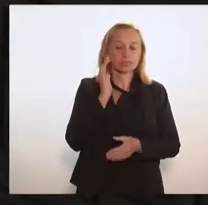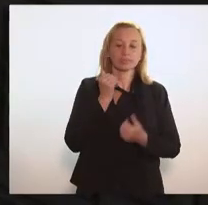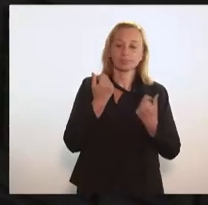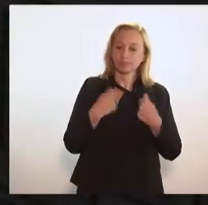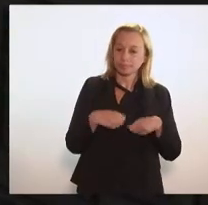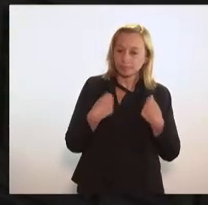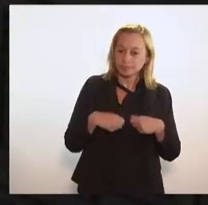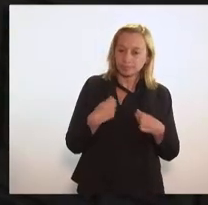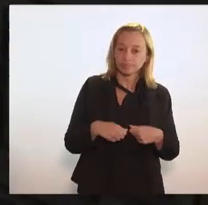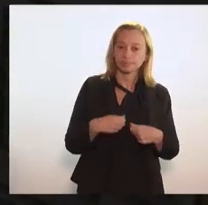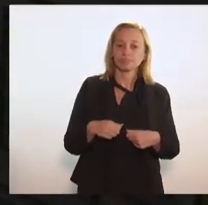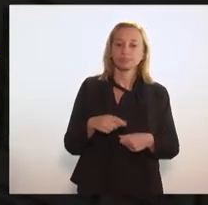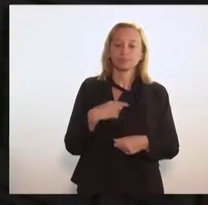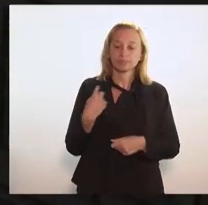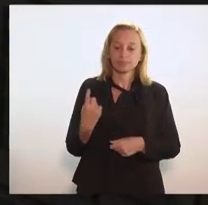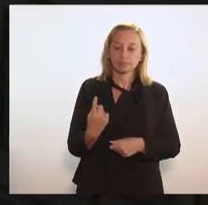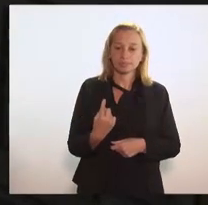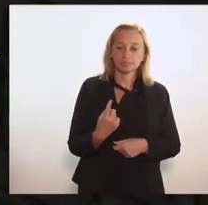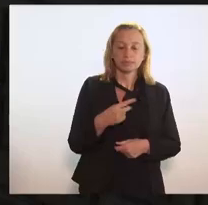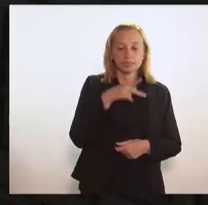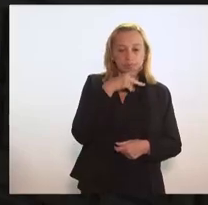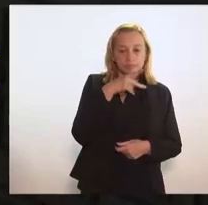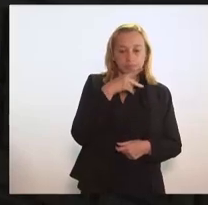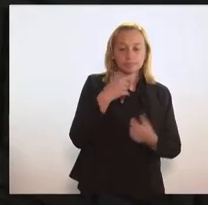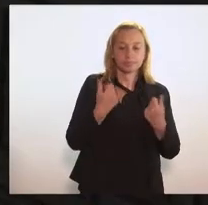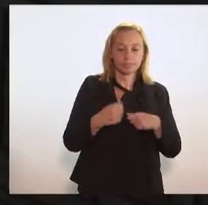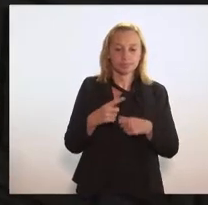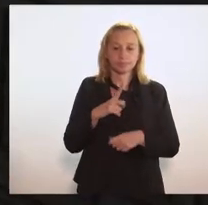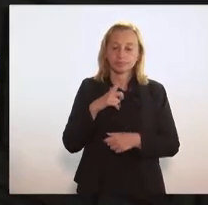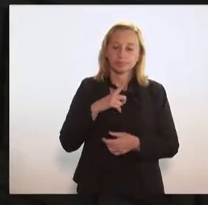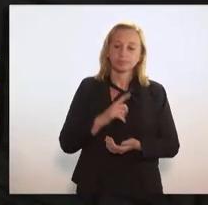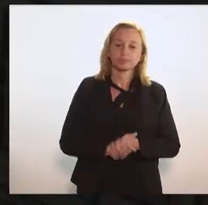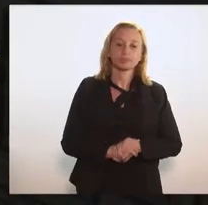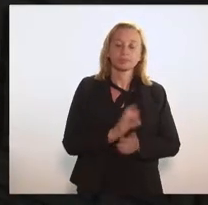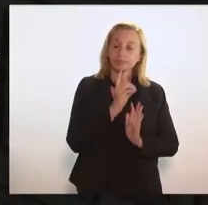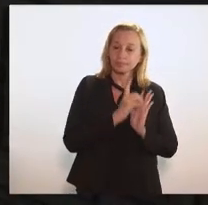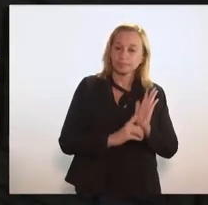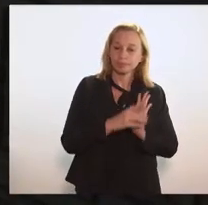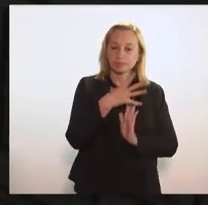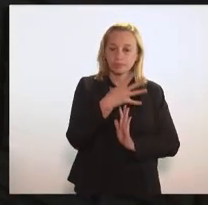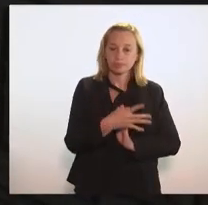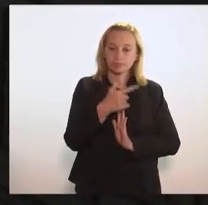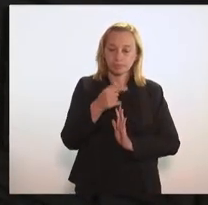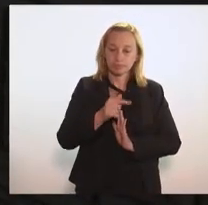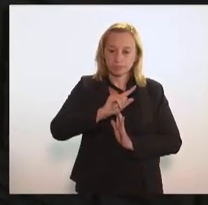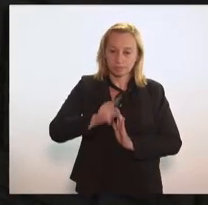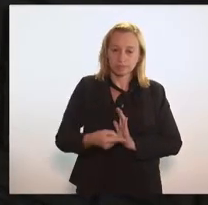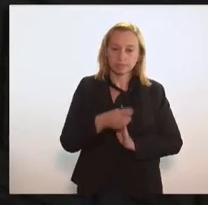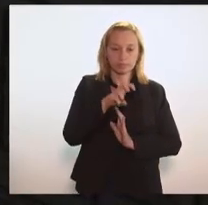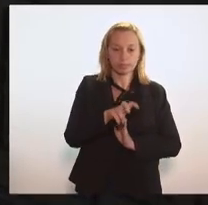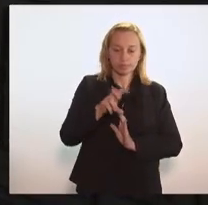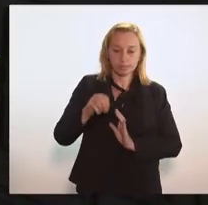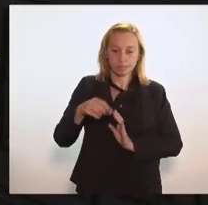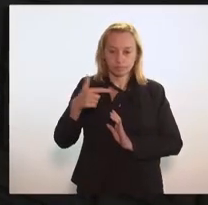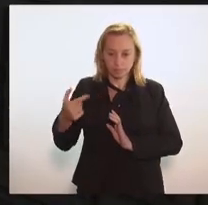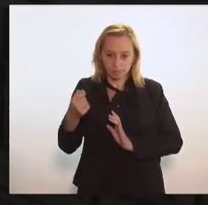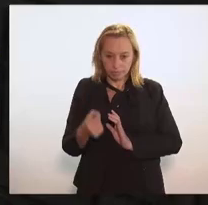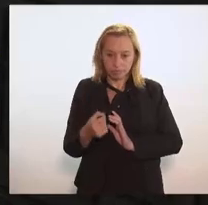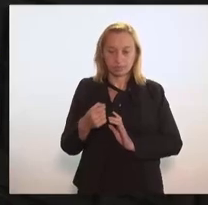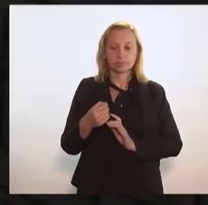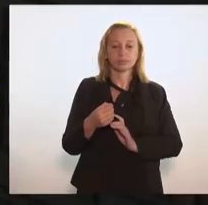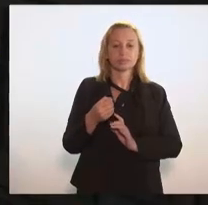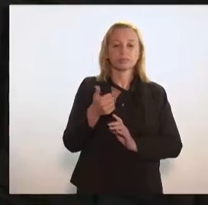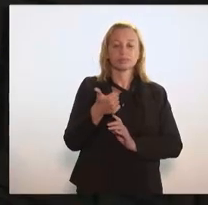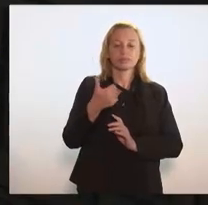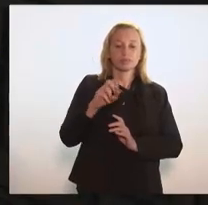necessário que esse pagamento precisa ser ter diante de um decreto 47 1520 de 15